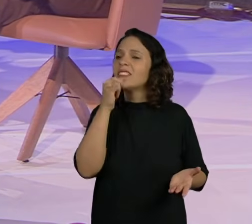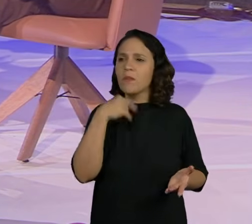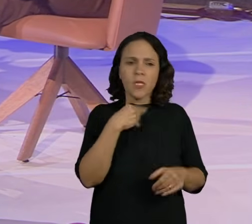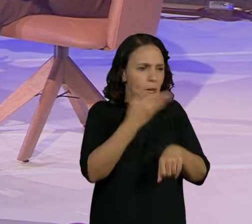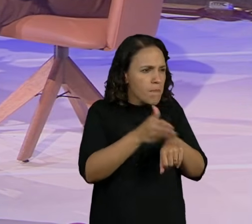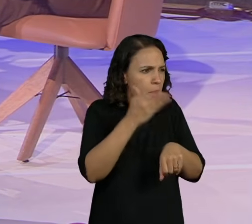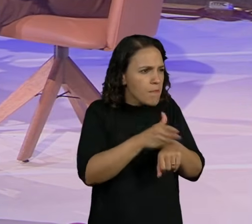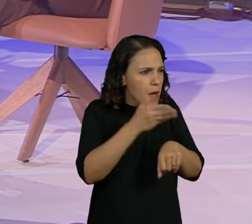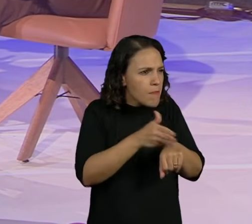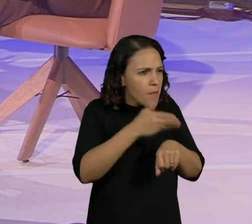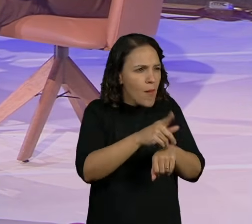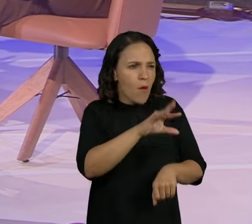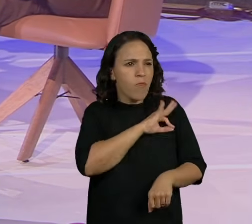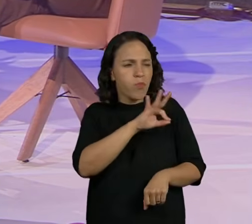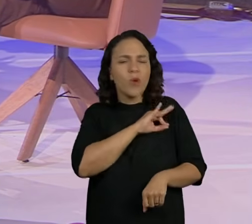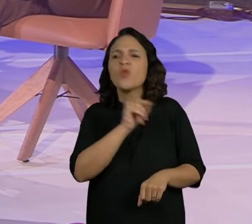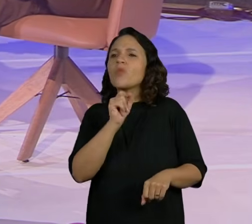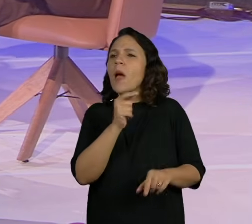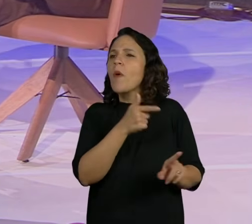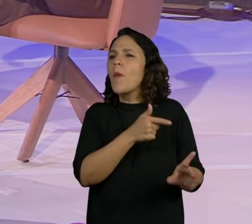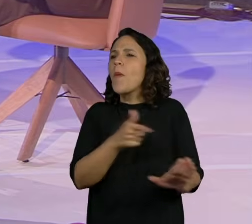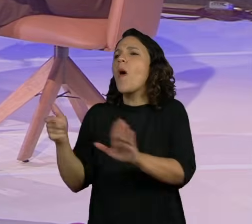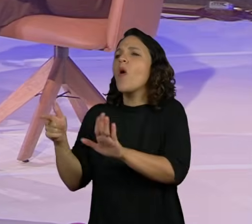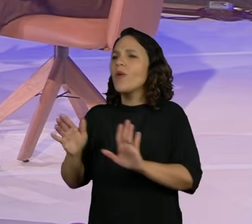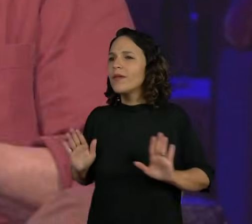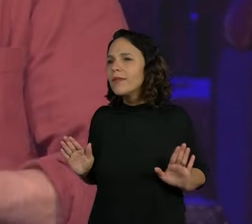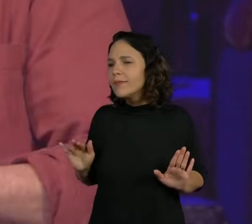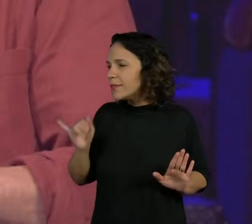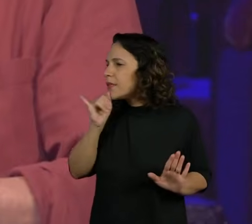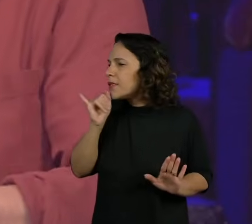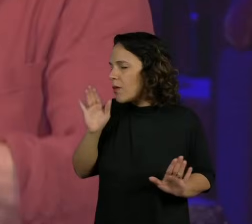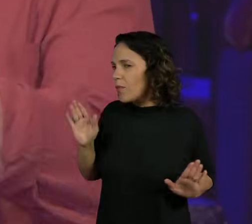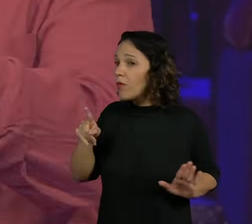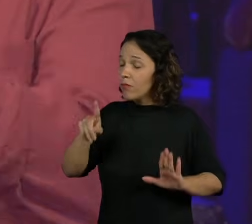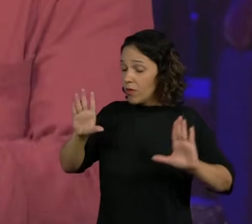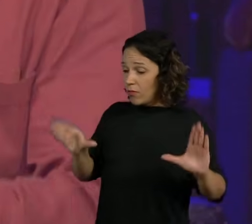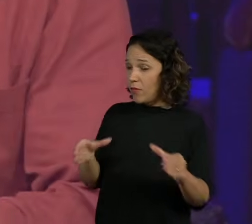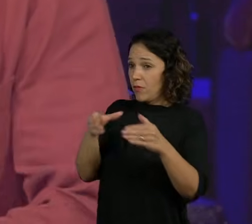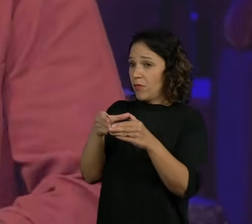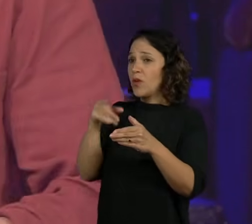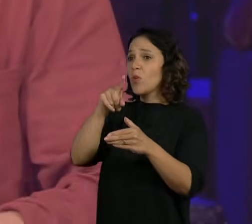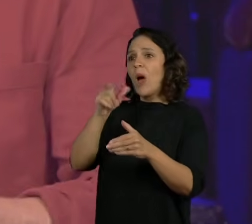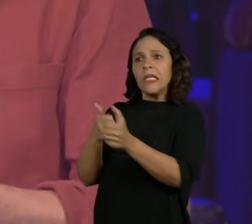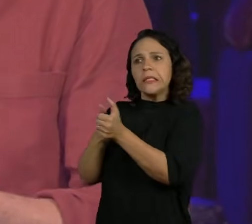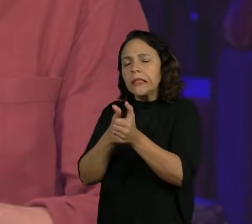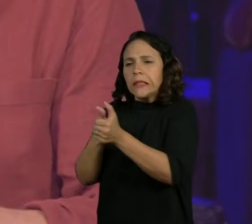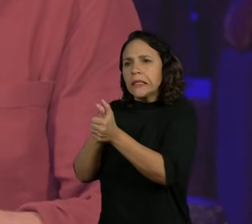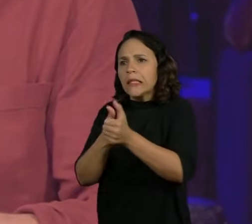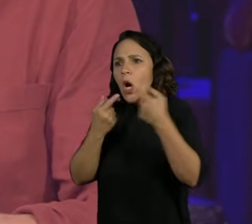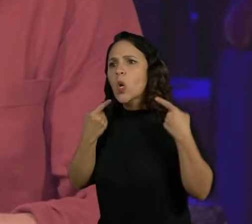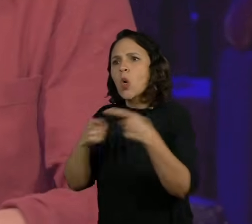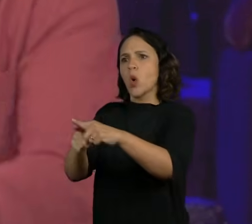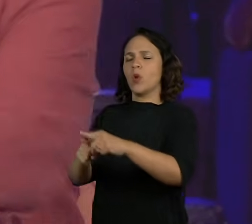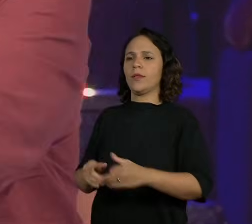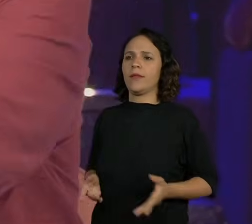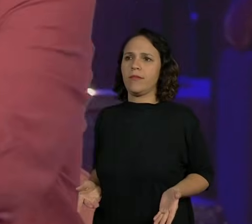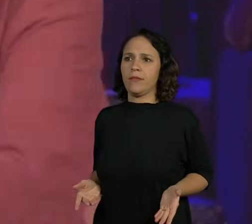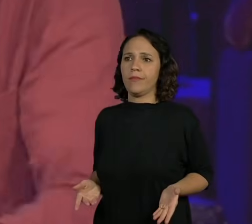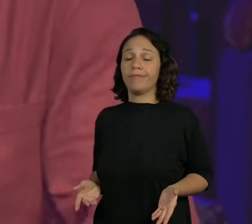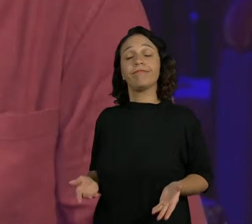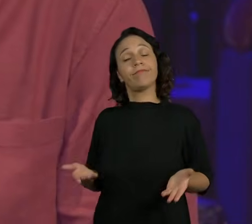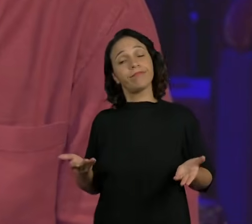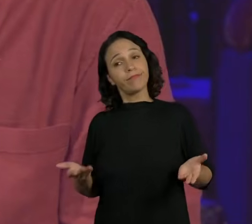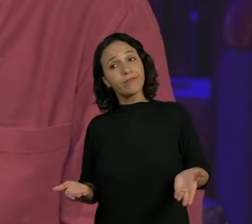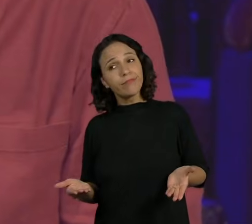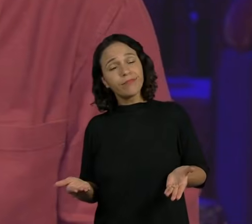essas pessoas ainda. Entende? Quer dizer, então é uma classe, no fundo, perseguida. Tá? Entendeu? Então